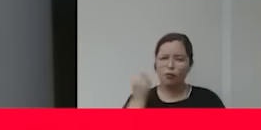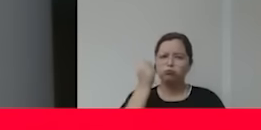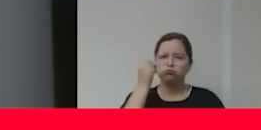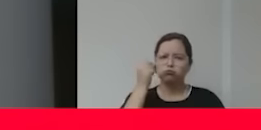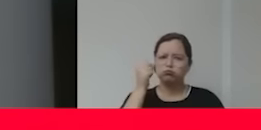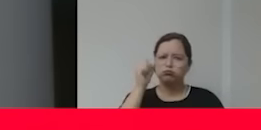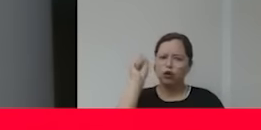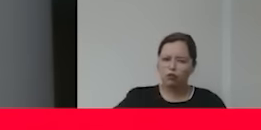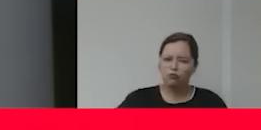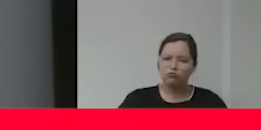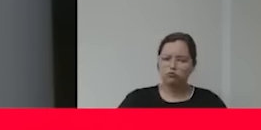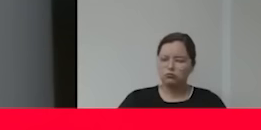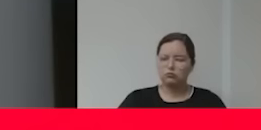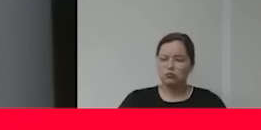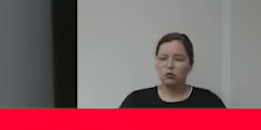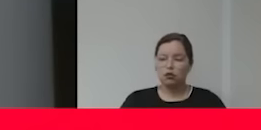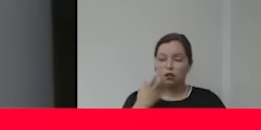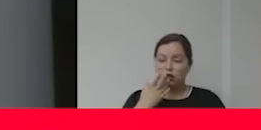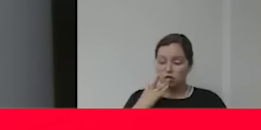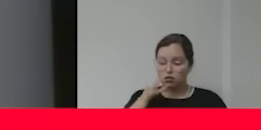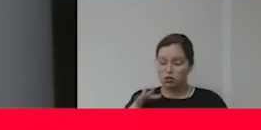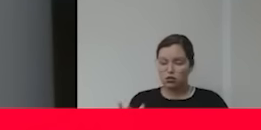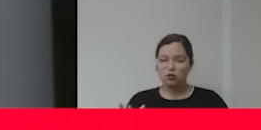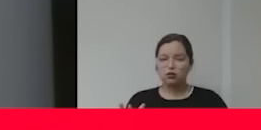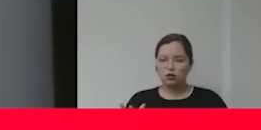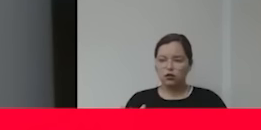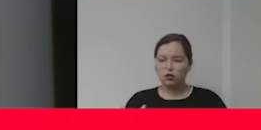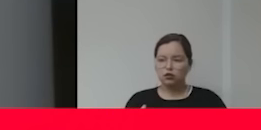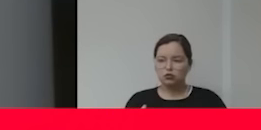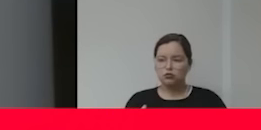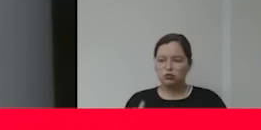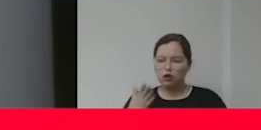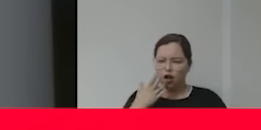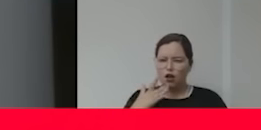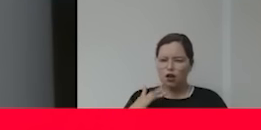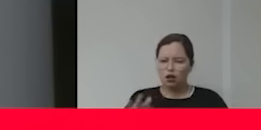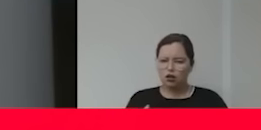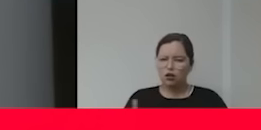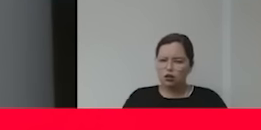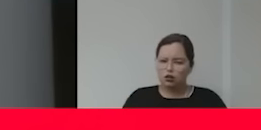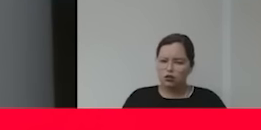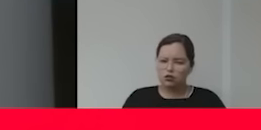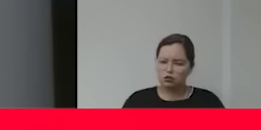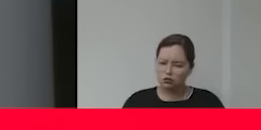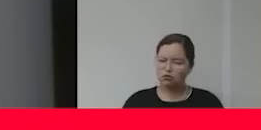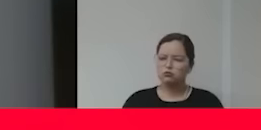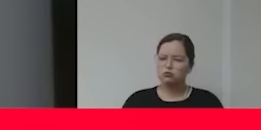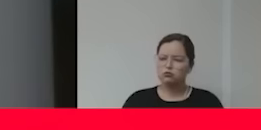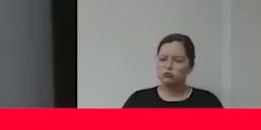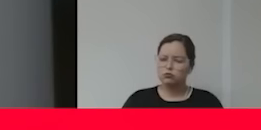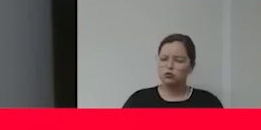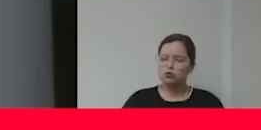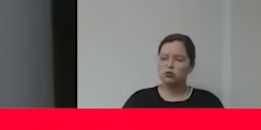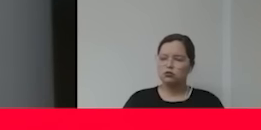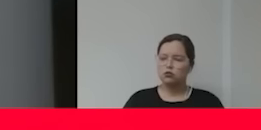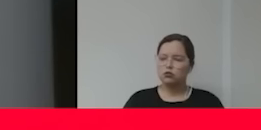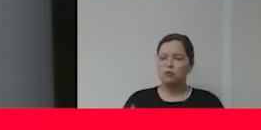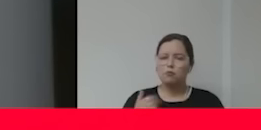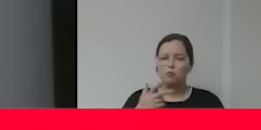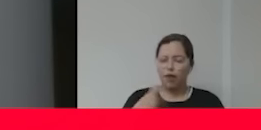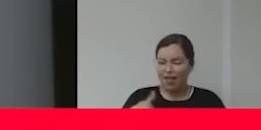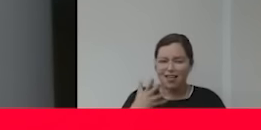criança, nasceu uma criança de um relacionamento com uma menina que devia estar brincando de boneca. Aliás, eu